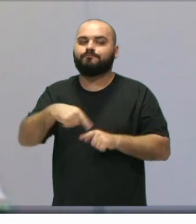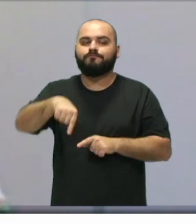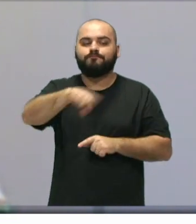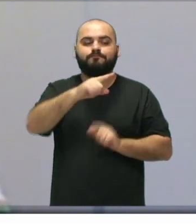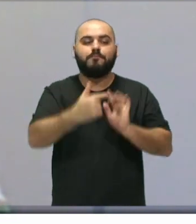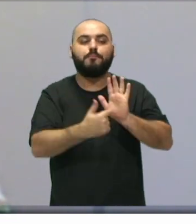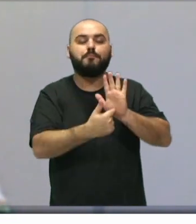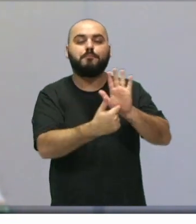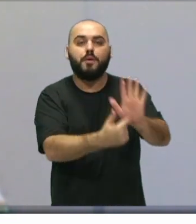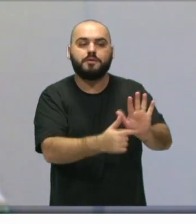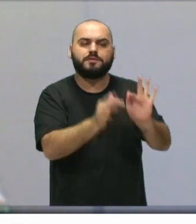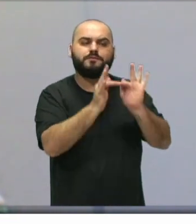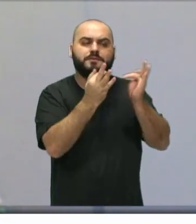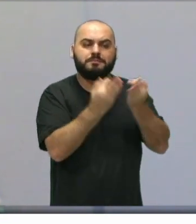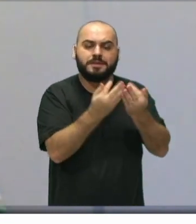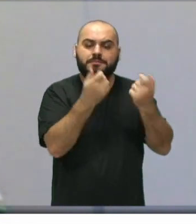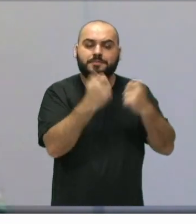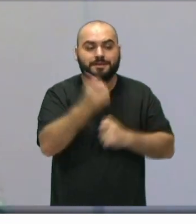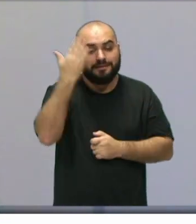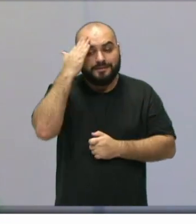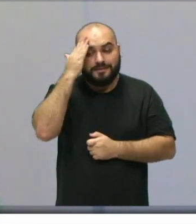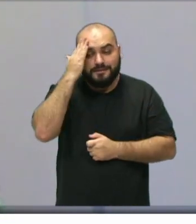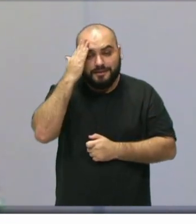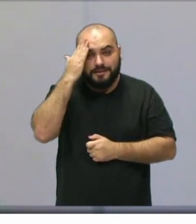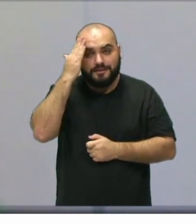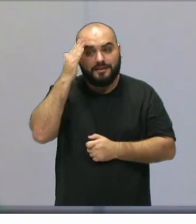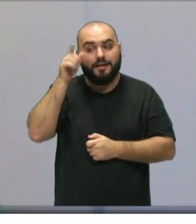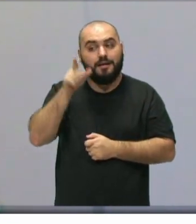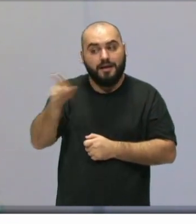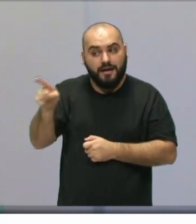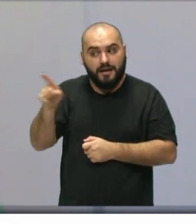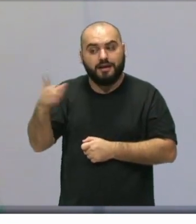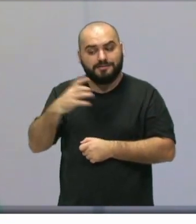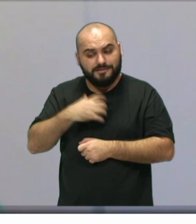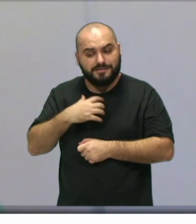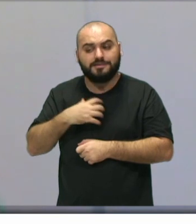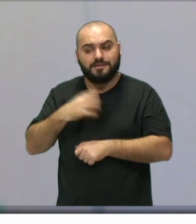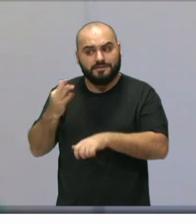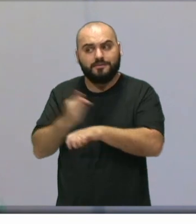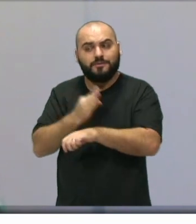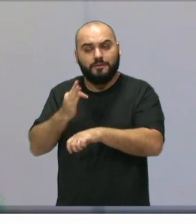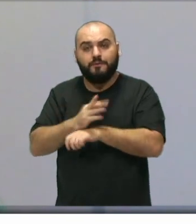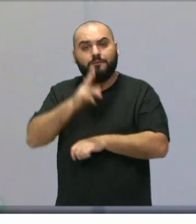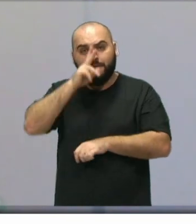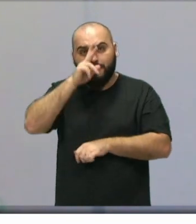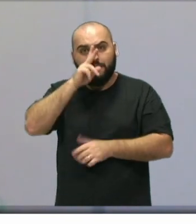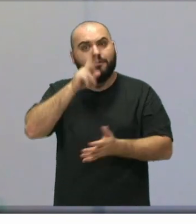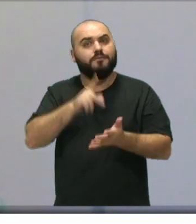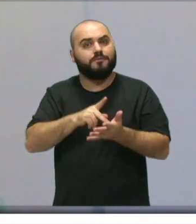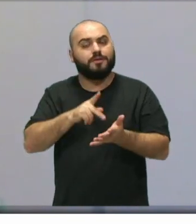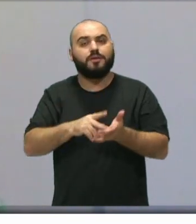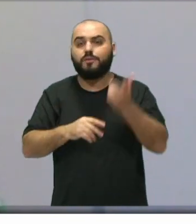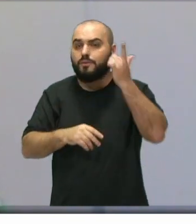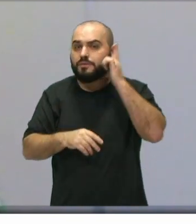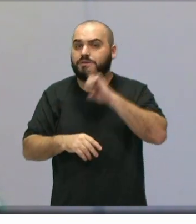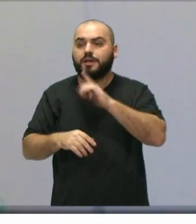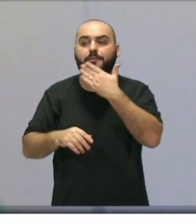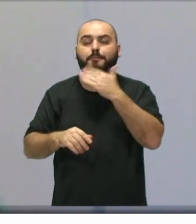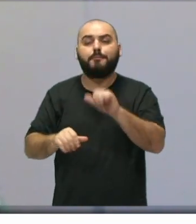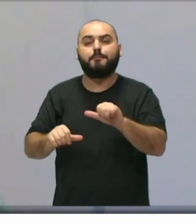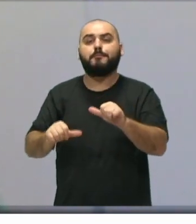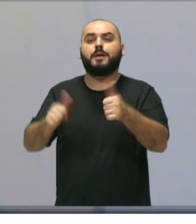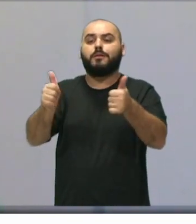familiares entendam, compreendam, e sim, ela sente a dor que ela diz sentir, a gente consegue melhorar essas